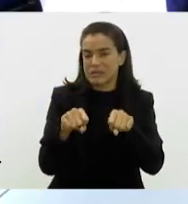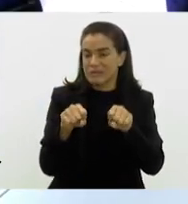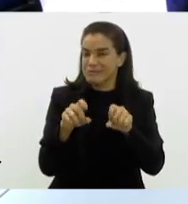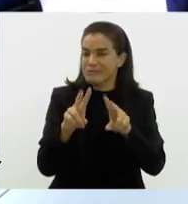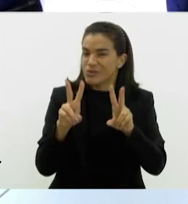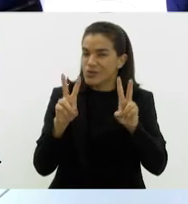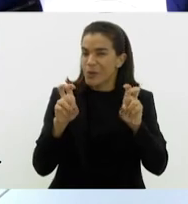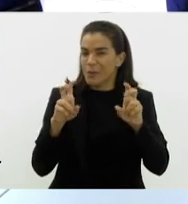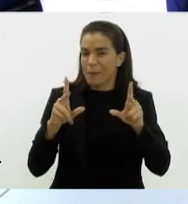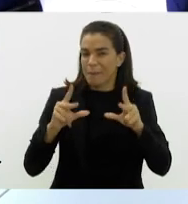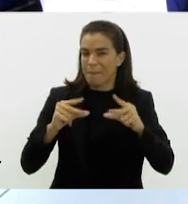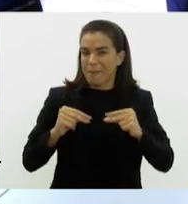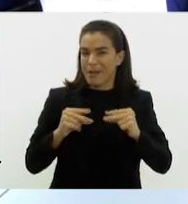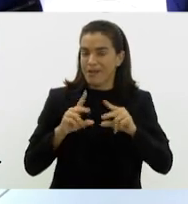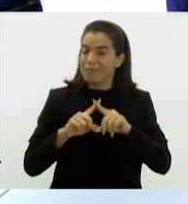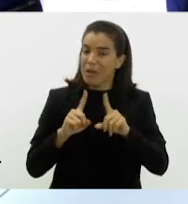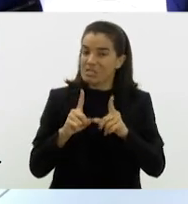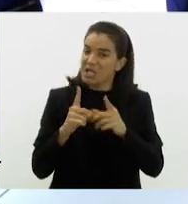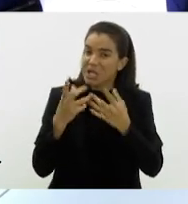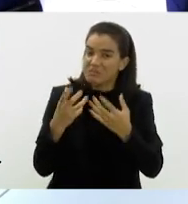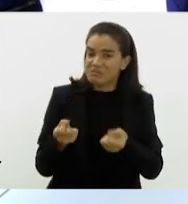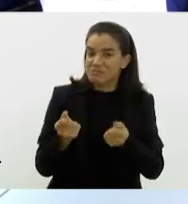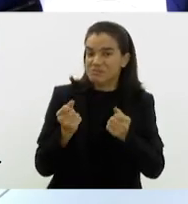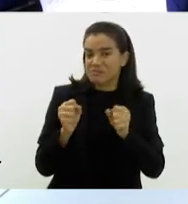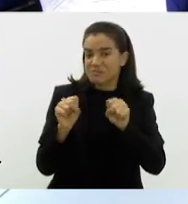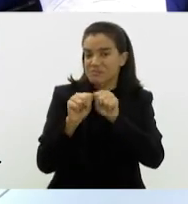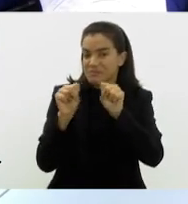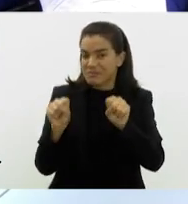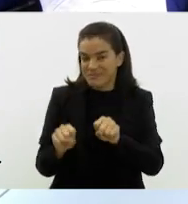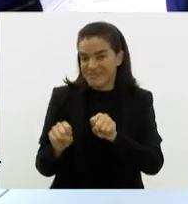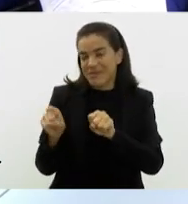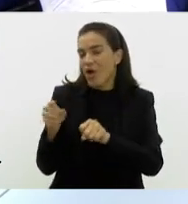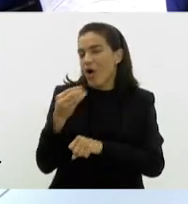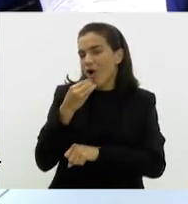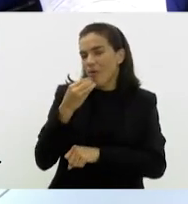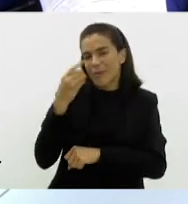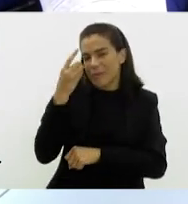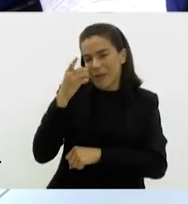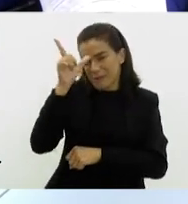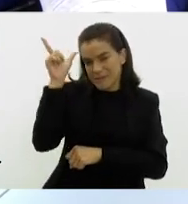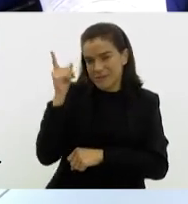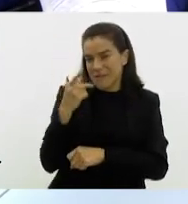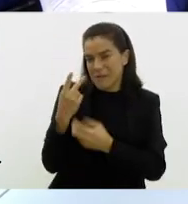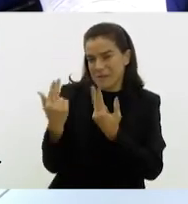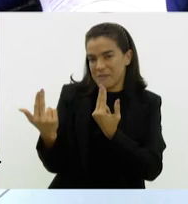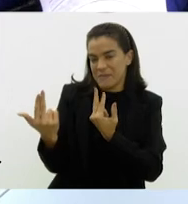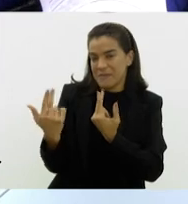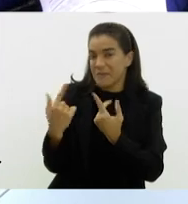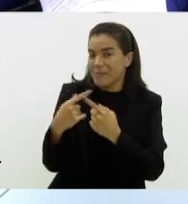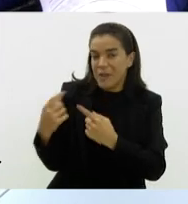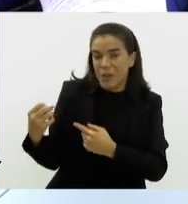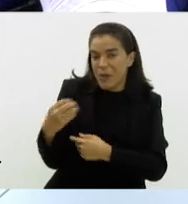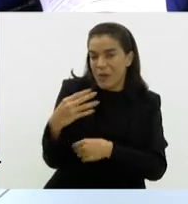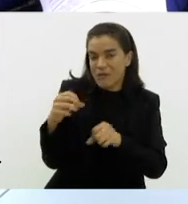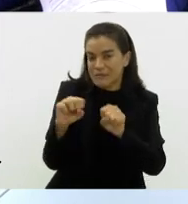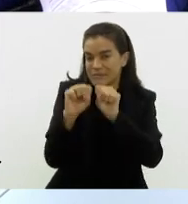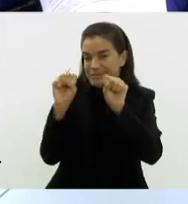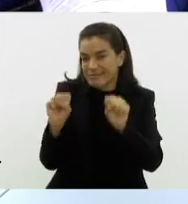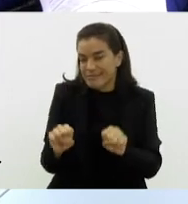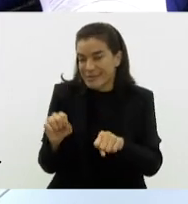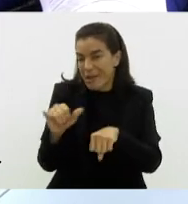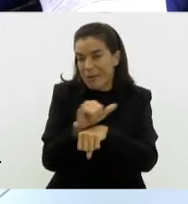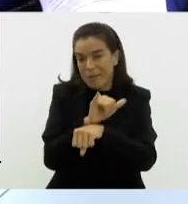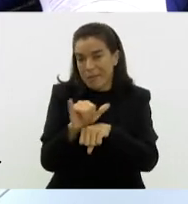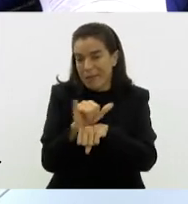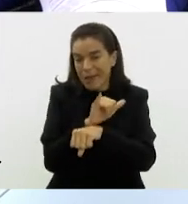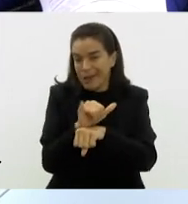mas não tem jeito, é do atual sistema. Né? Acho que o deputado Luiz Paulo também deve ter críticas desse atual sistema, mas é o atual sistema e acaba sendo um mecanismo